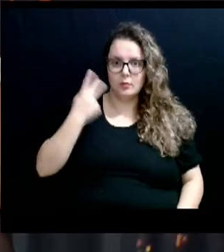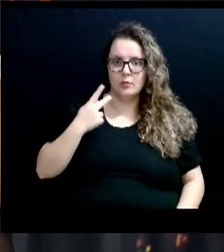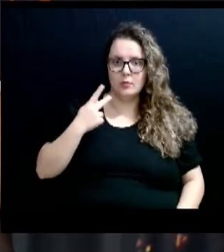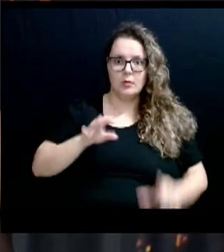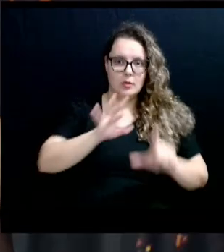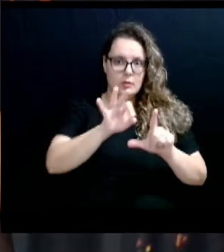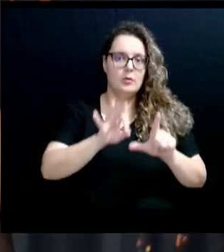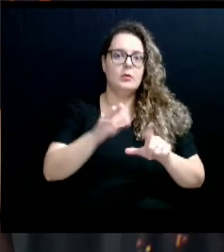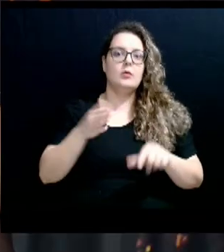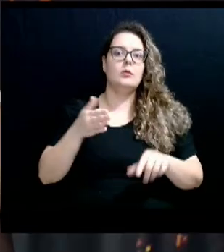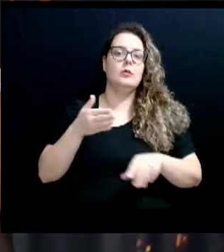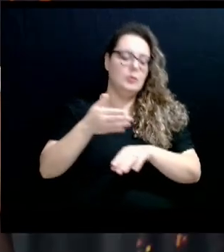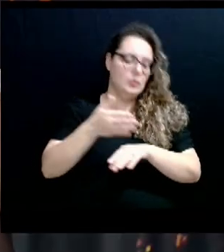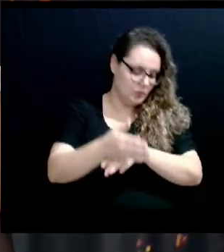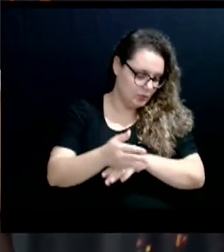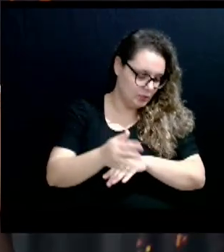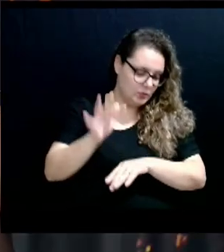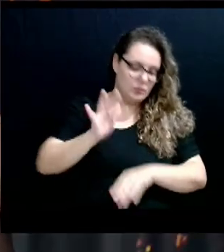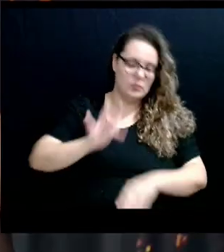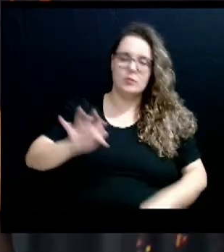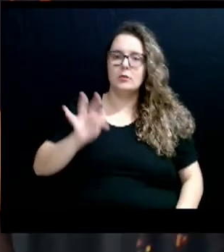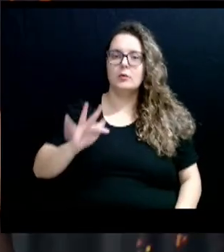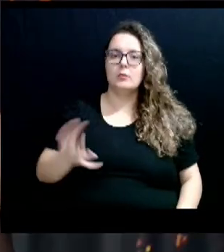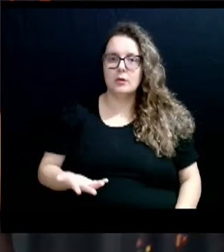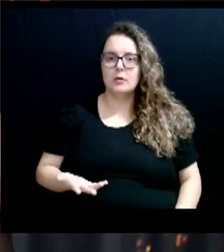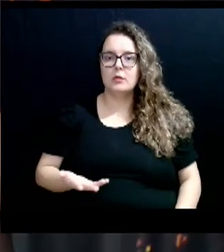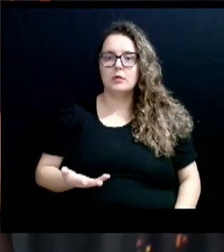ensino superior e tudo mais. Então, essa ascensão,